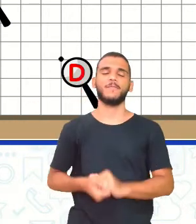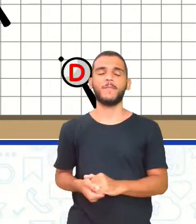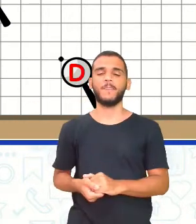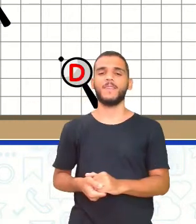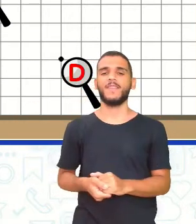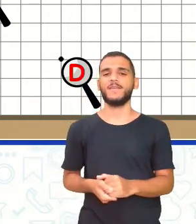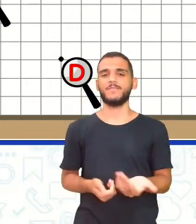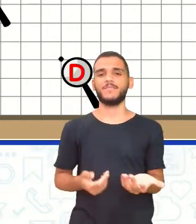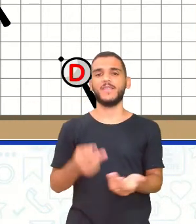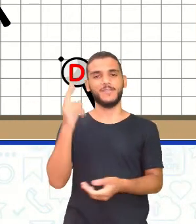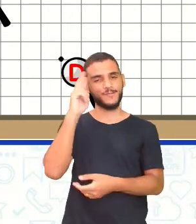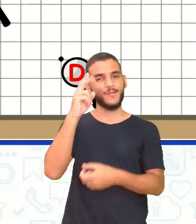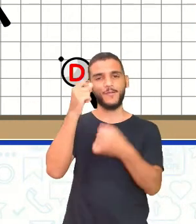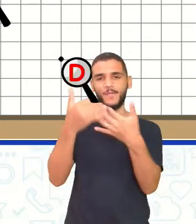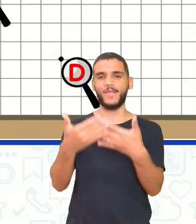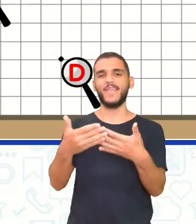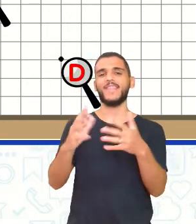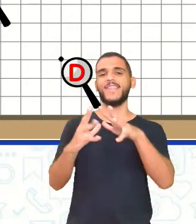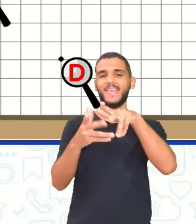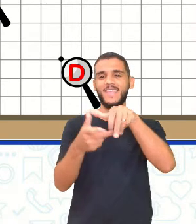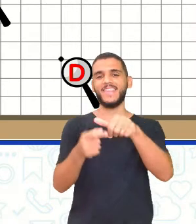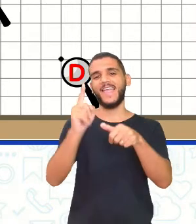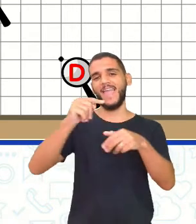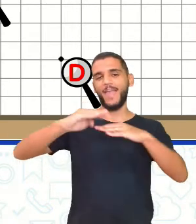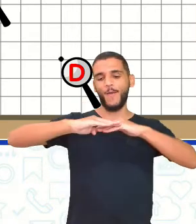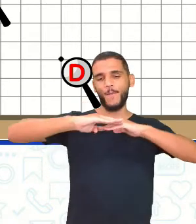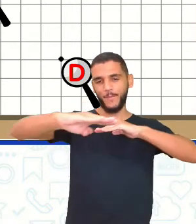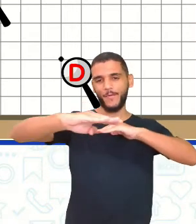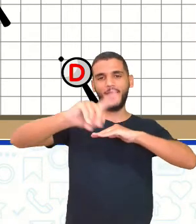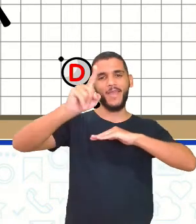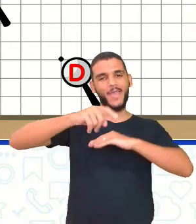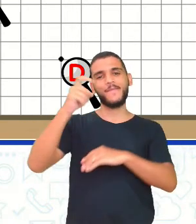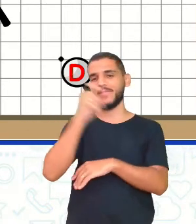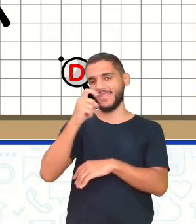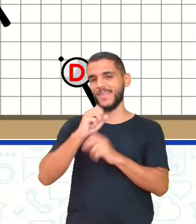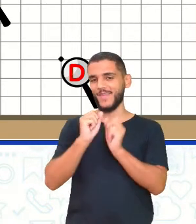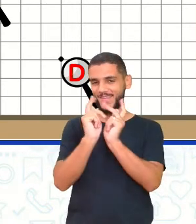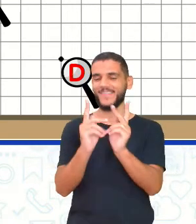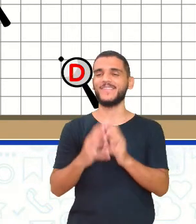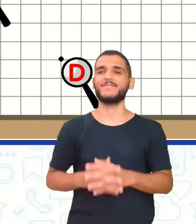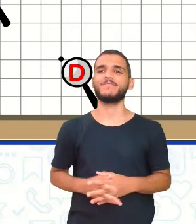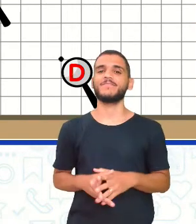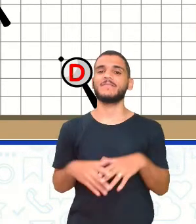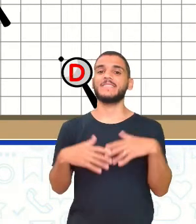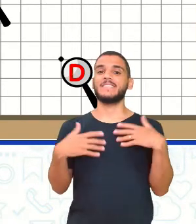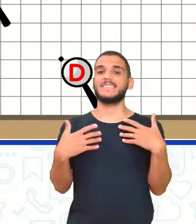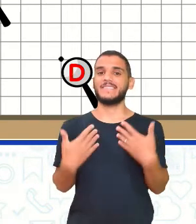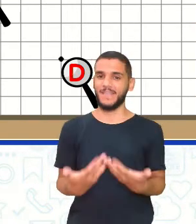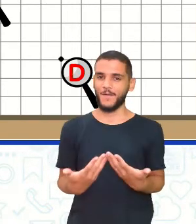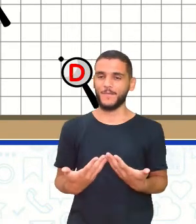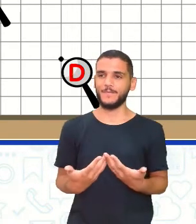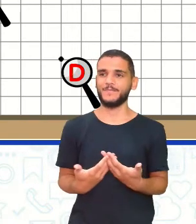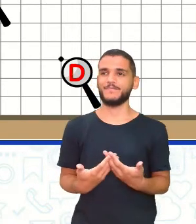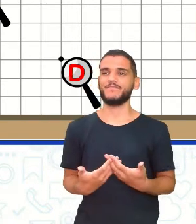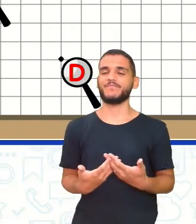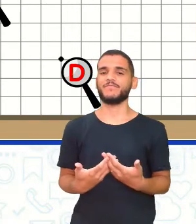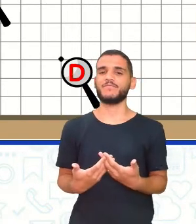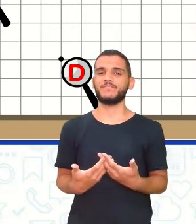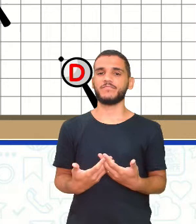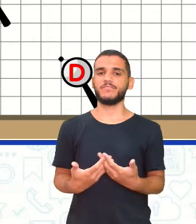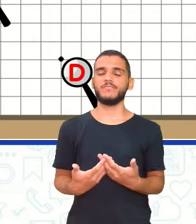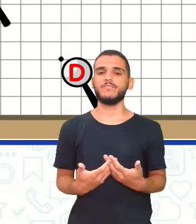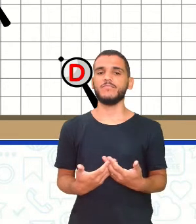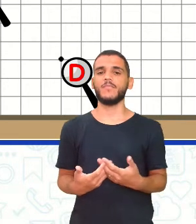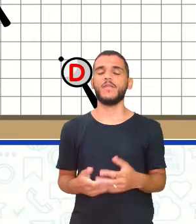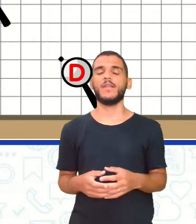tá, pessoal? Então, na esfera, as coordenadas geográficas são coordenadas esféricas. Mas a